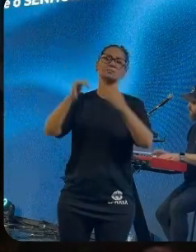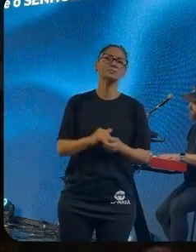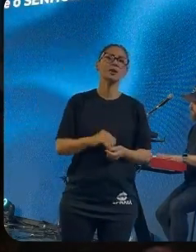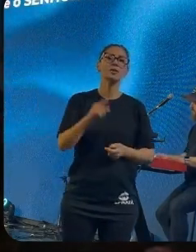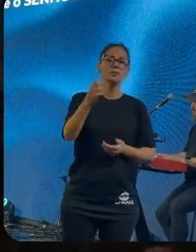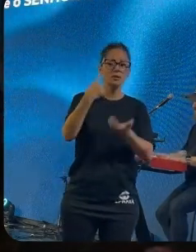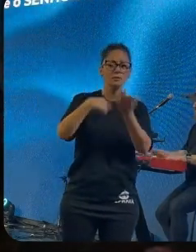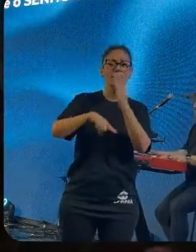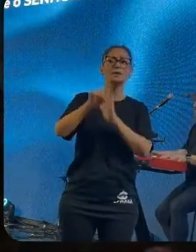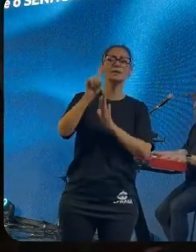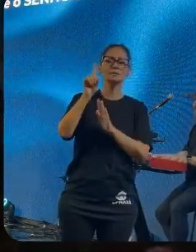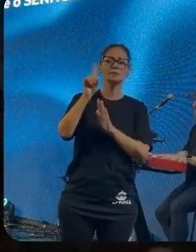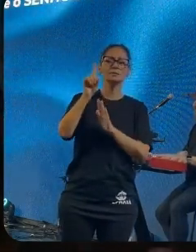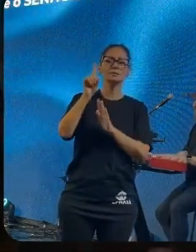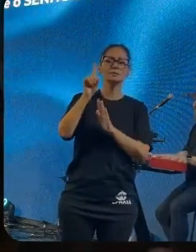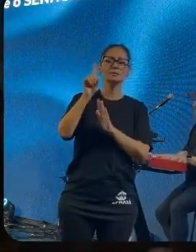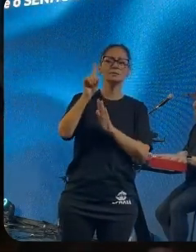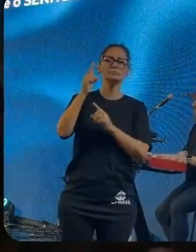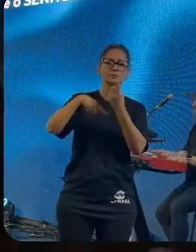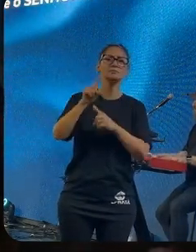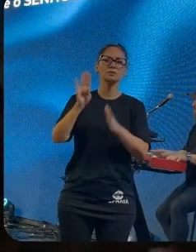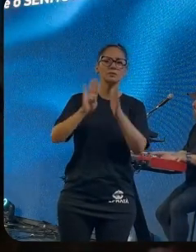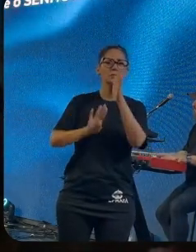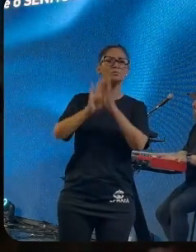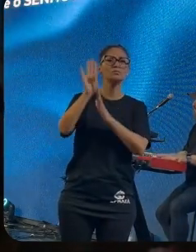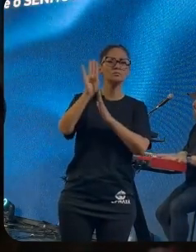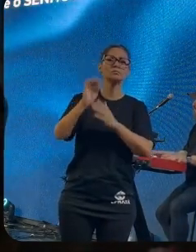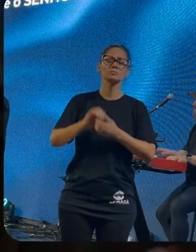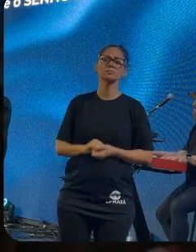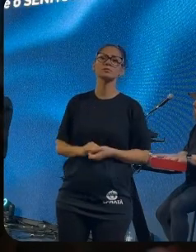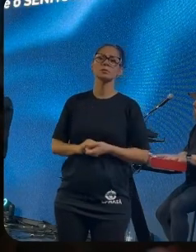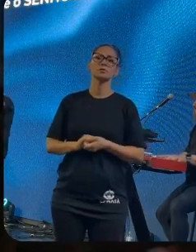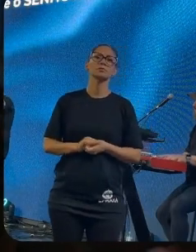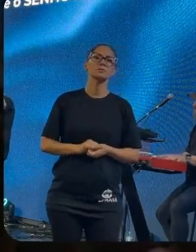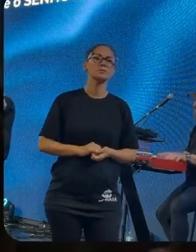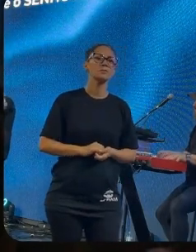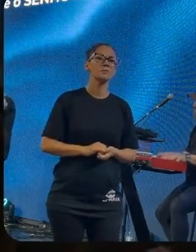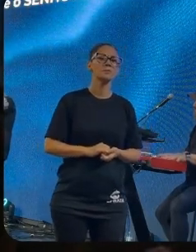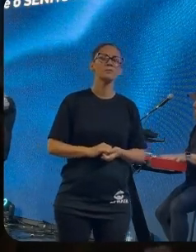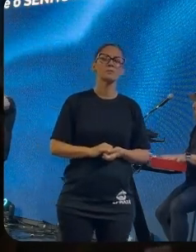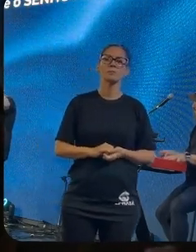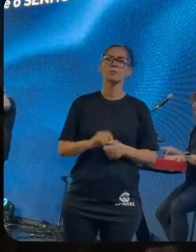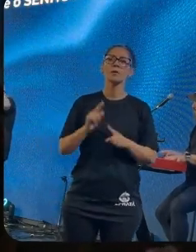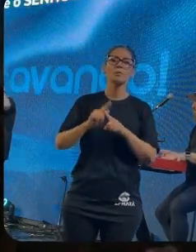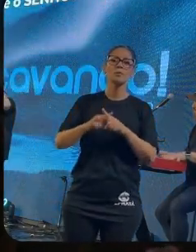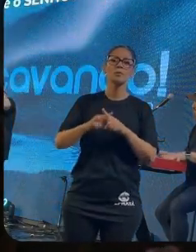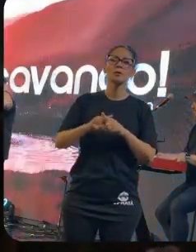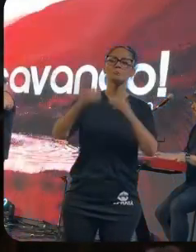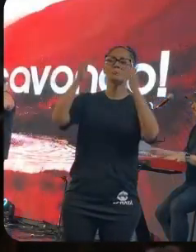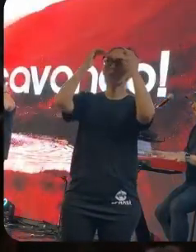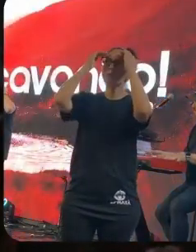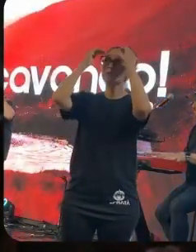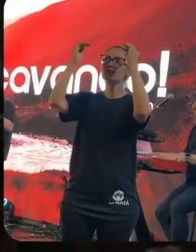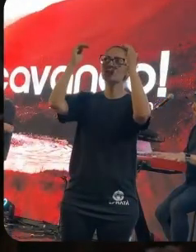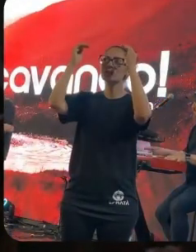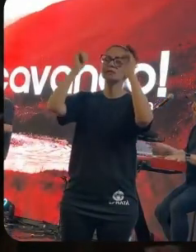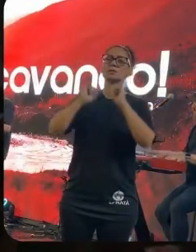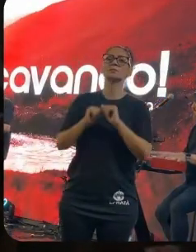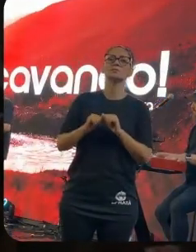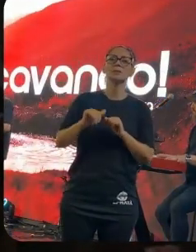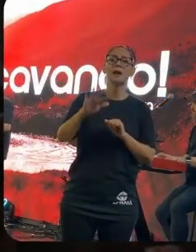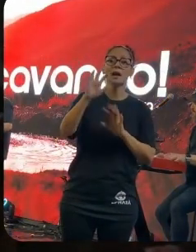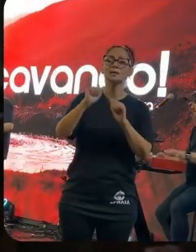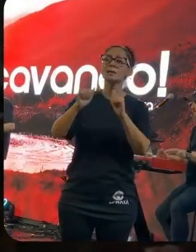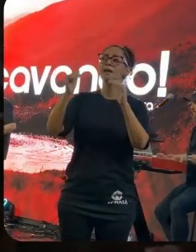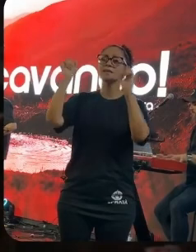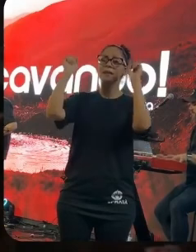Quando você caminha debaixo de obediência, o incomum te alcança, porque a obediência atrai o favor